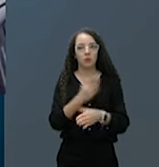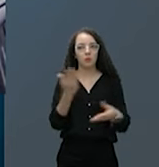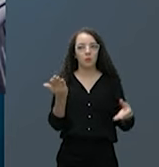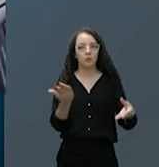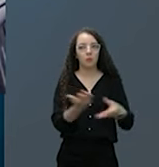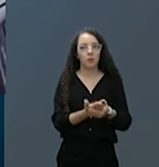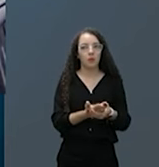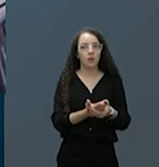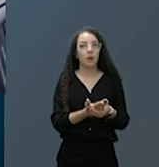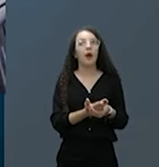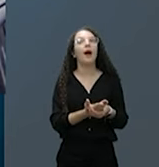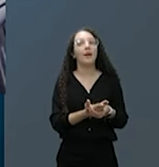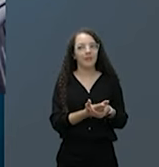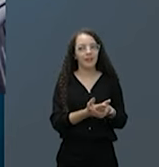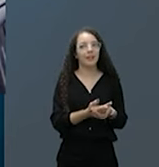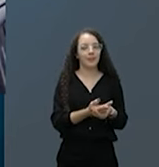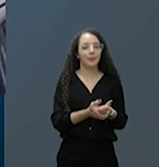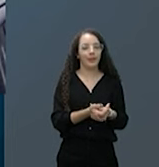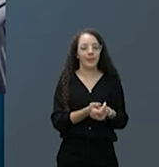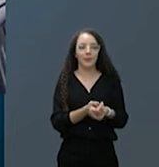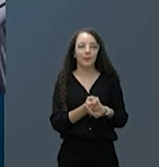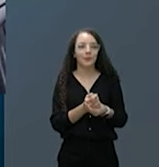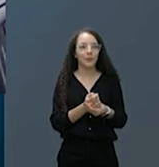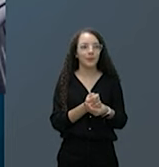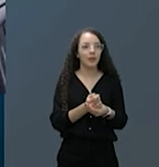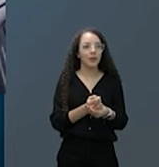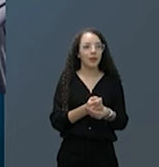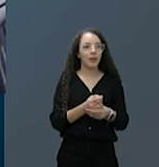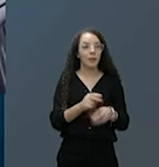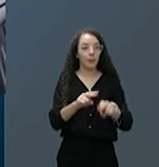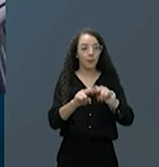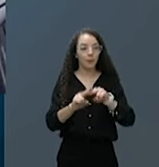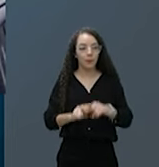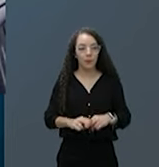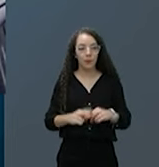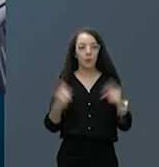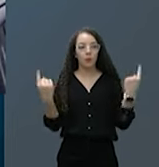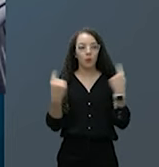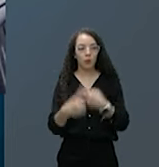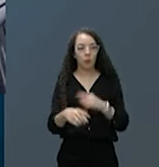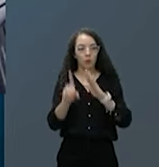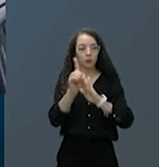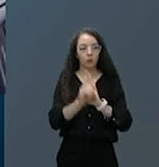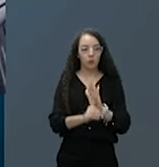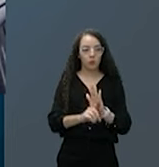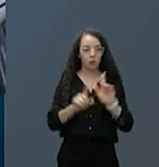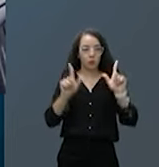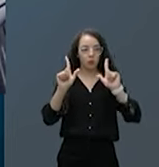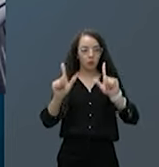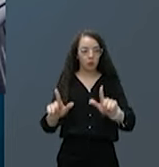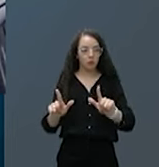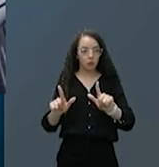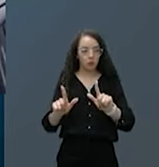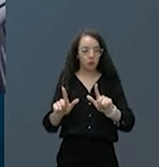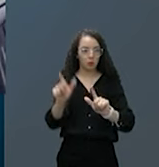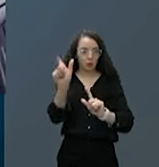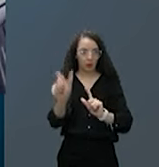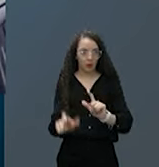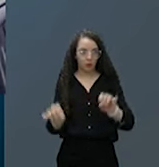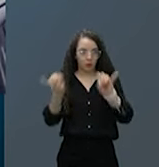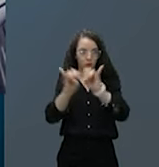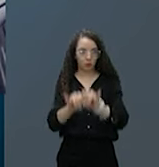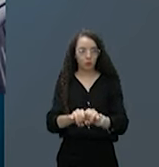do jogador de futebol por suposta violação a direito de imagem apresentada em jogo eletrônico.